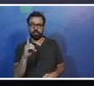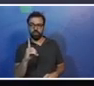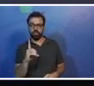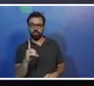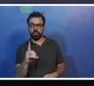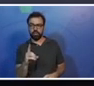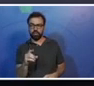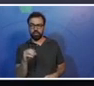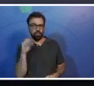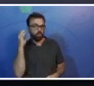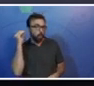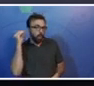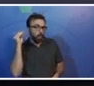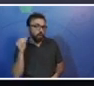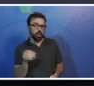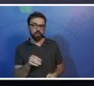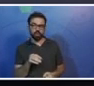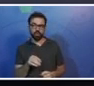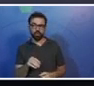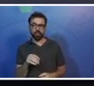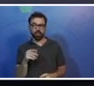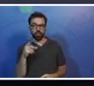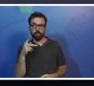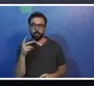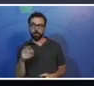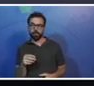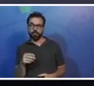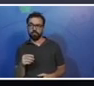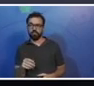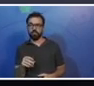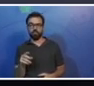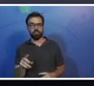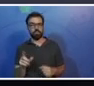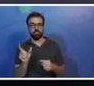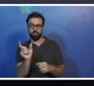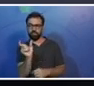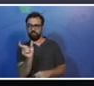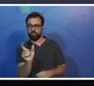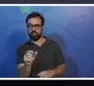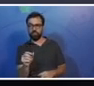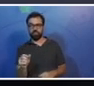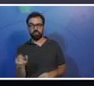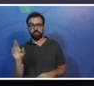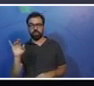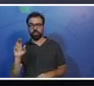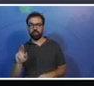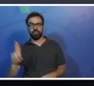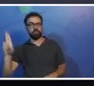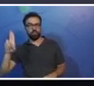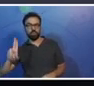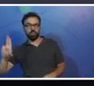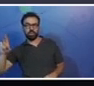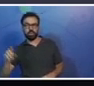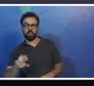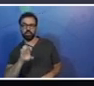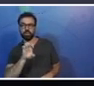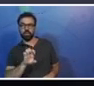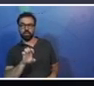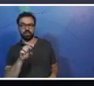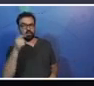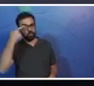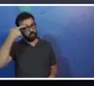D, bochicho, boato, vocábulo, usufruto. E, alternativa